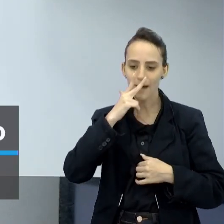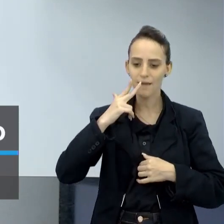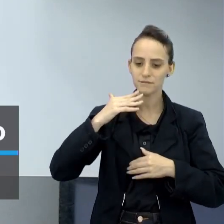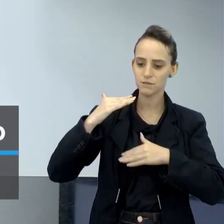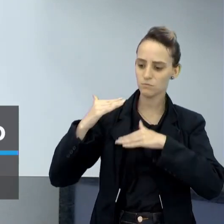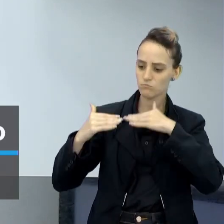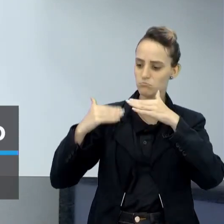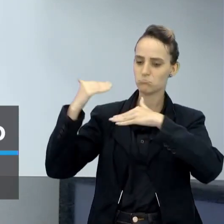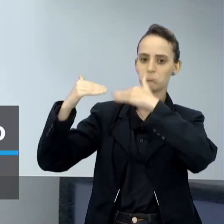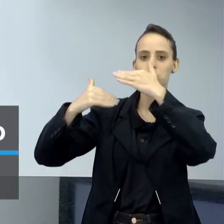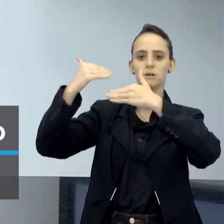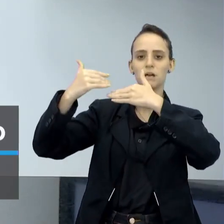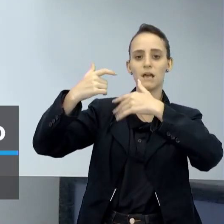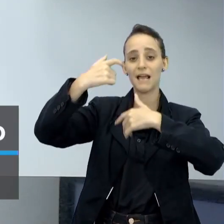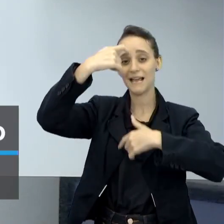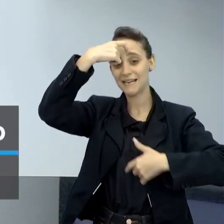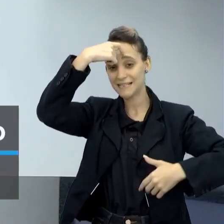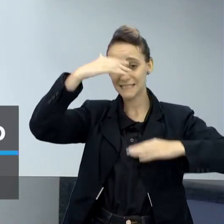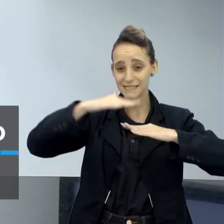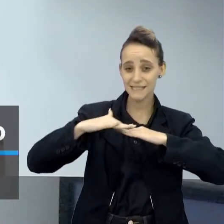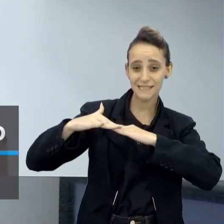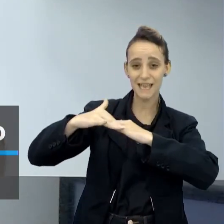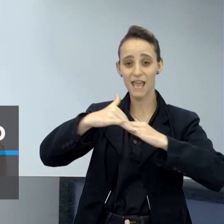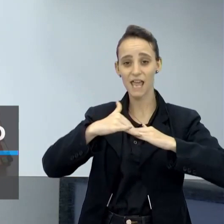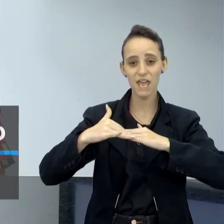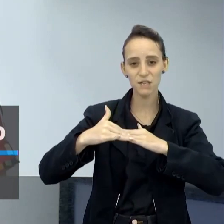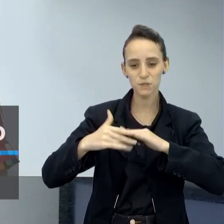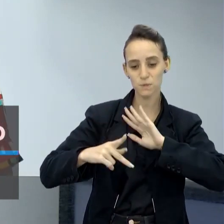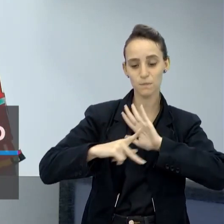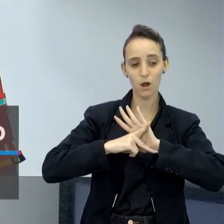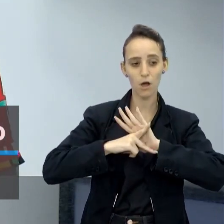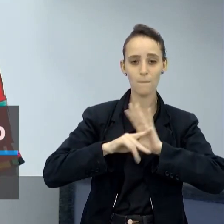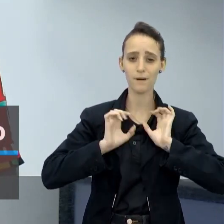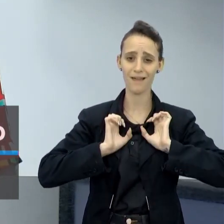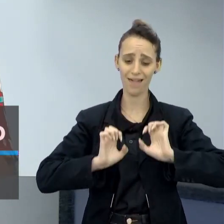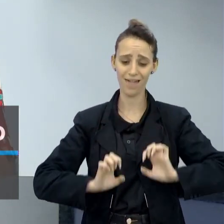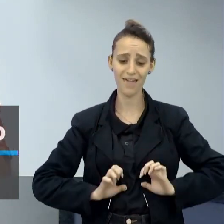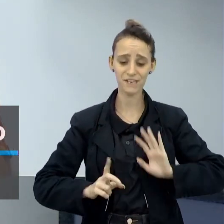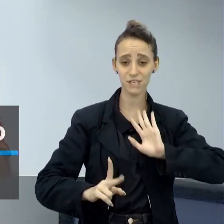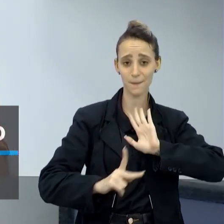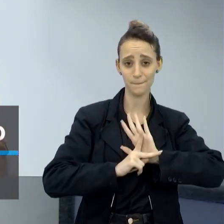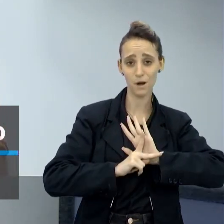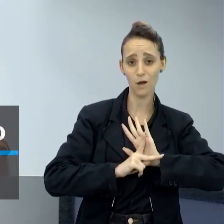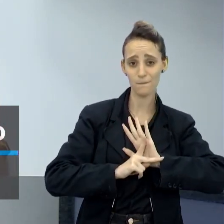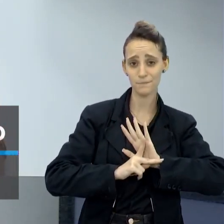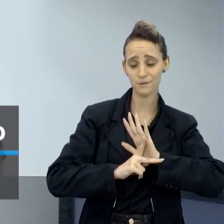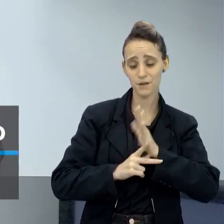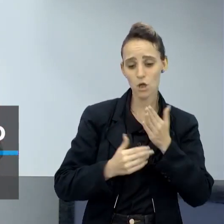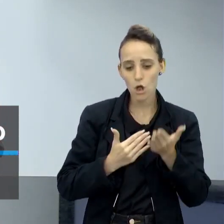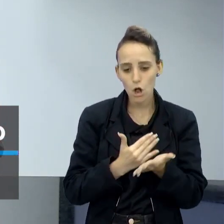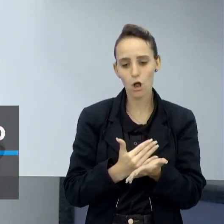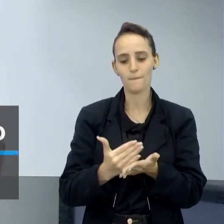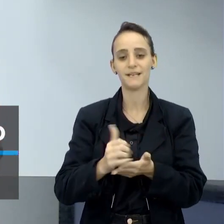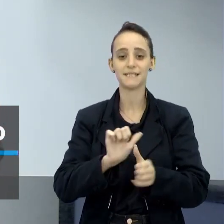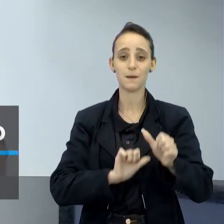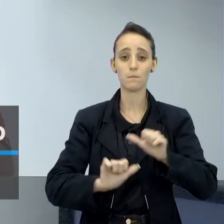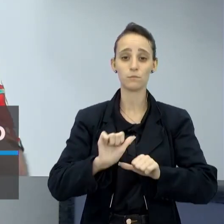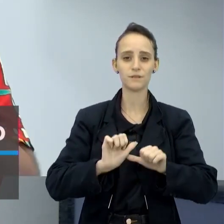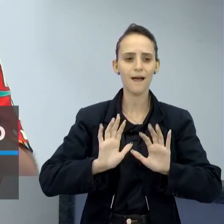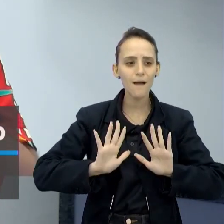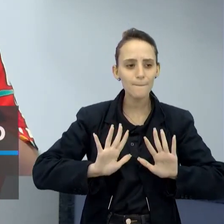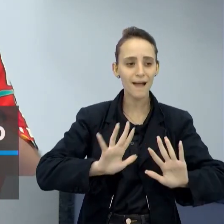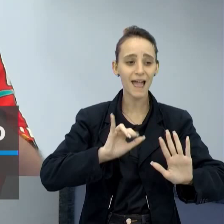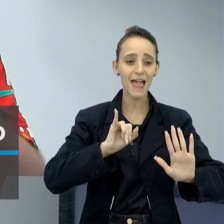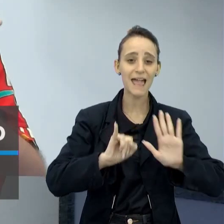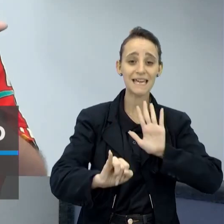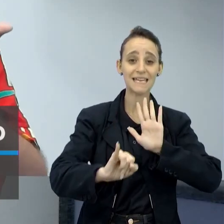relação ao seu senso crítico, né, estético, ético. Porém, não é necessário que você deixe de ser quem você